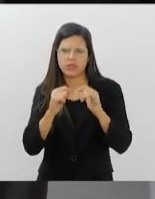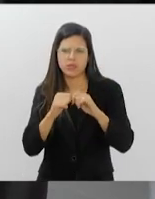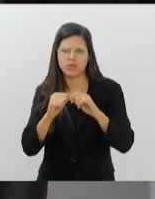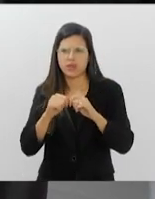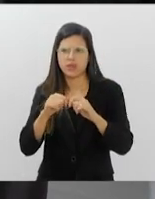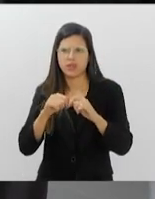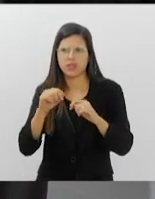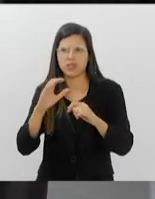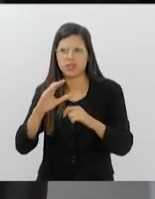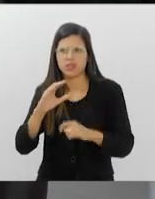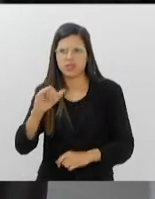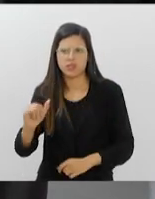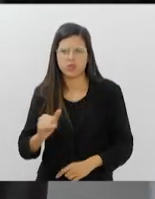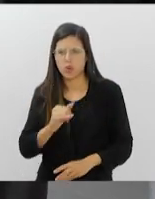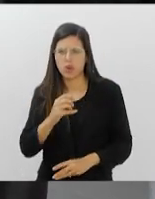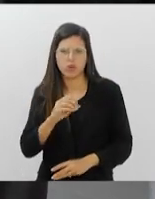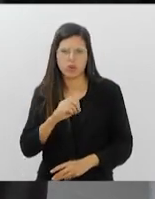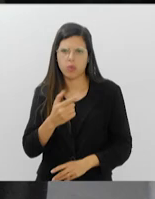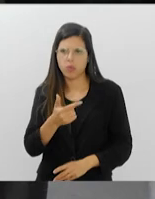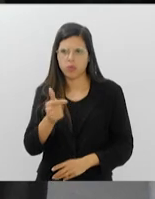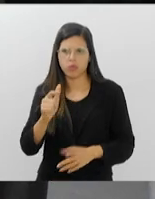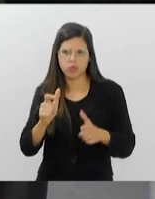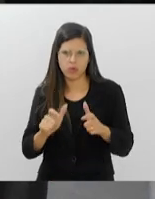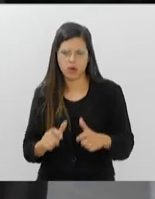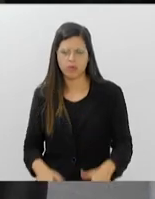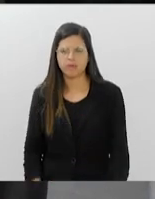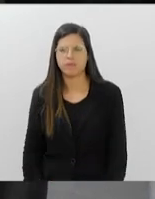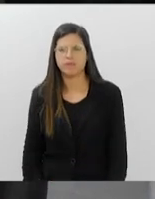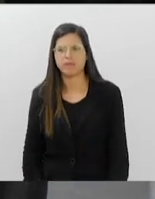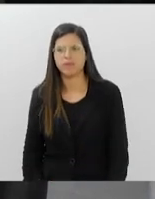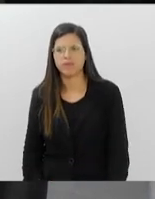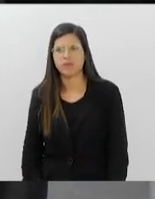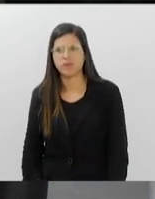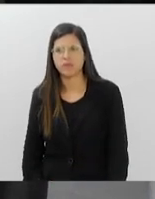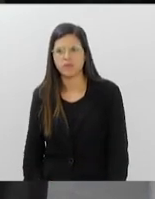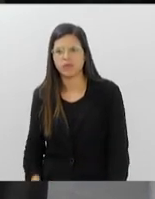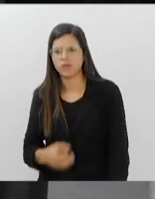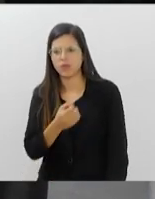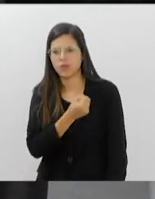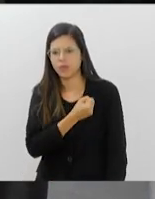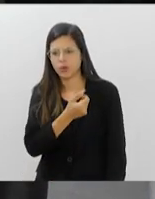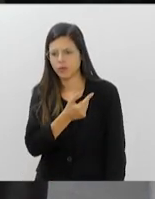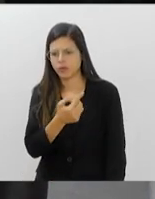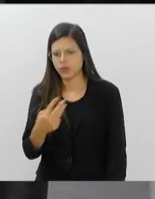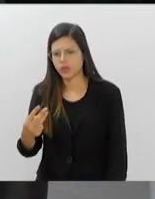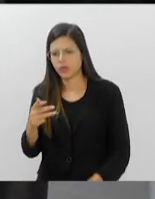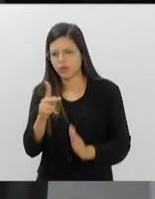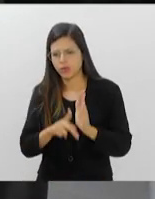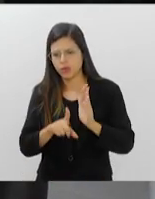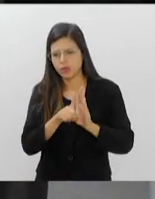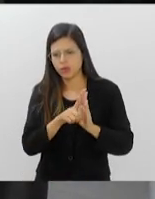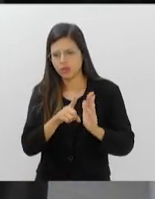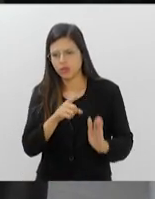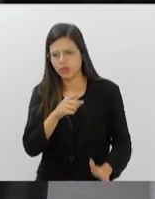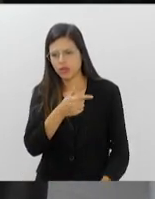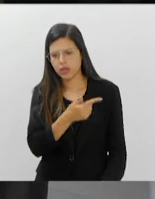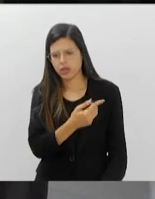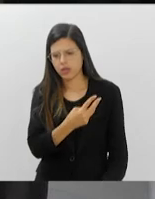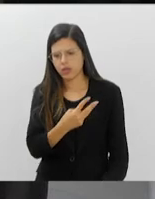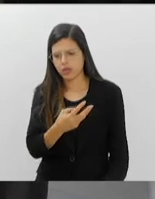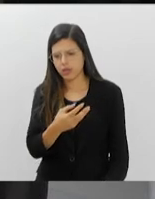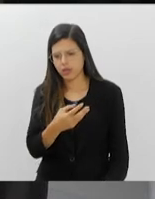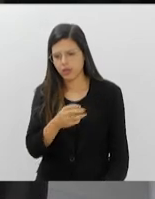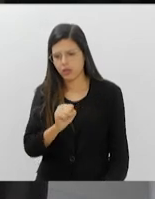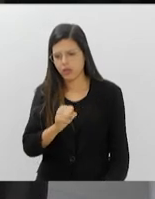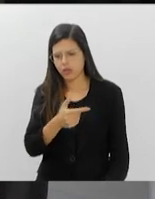CCJ ou no outro local, e faz a reunião com eles. 23 da pauta. Projeto de lei 3823 de 24, de